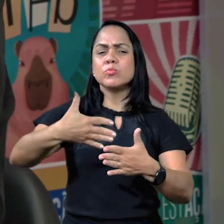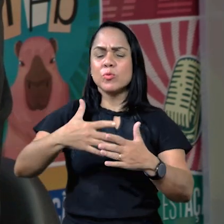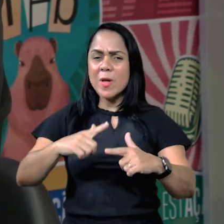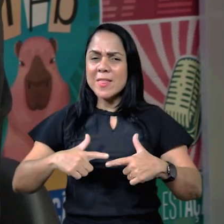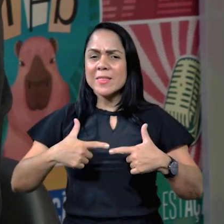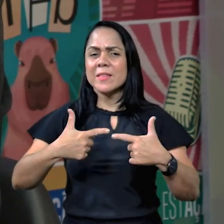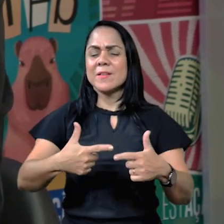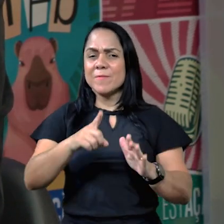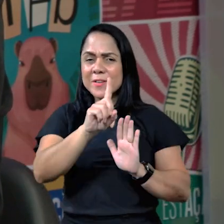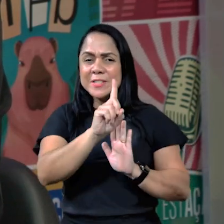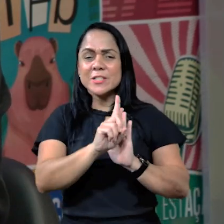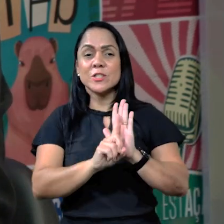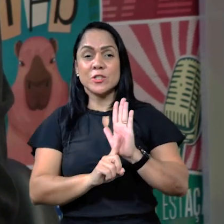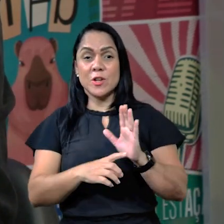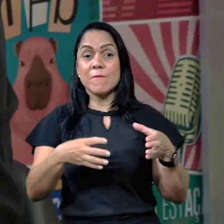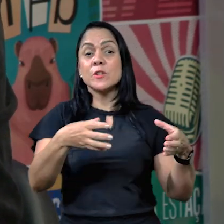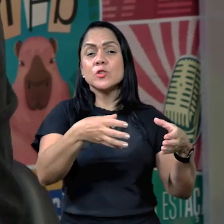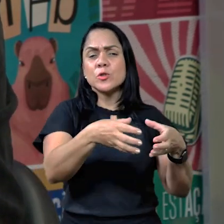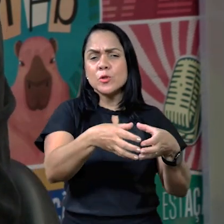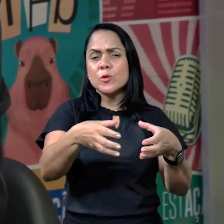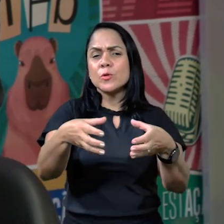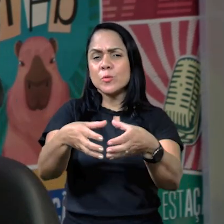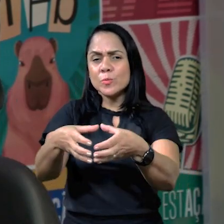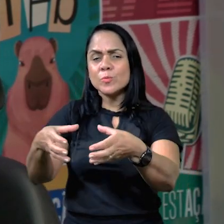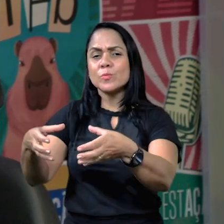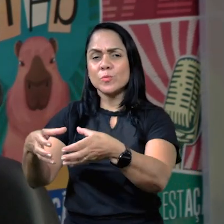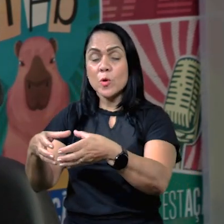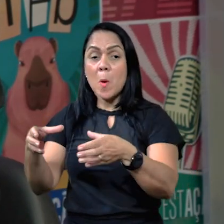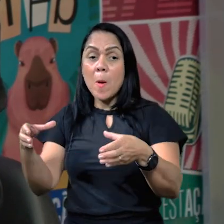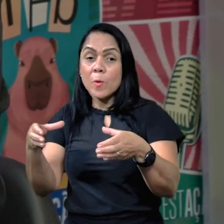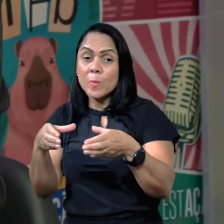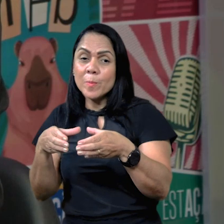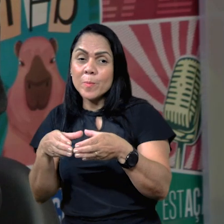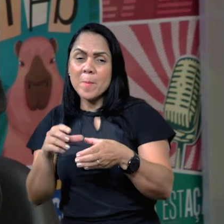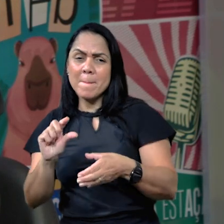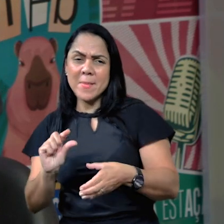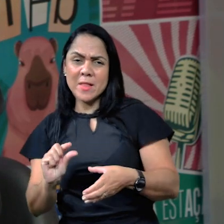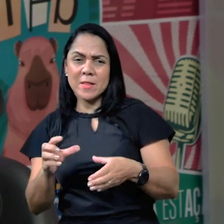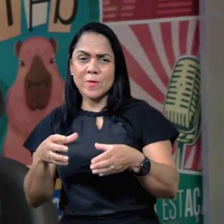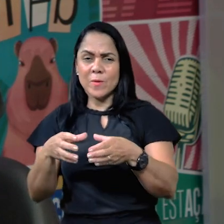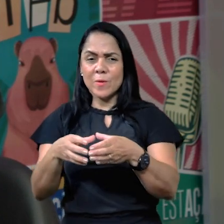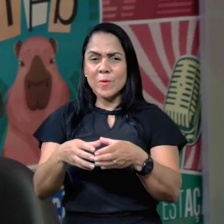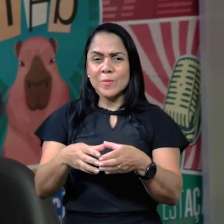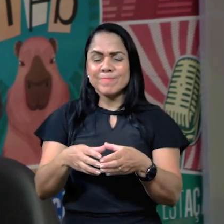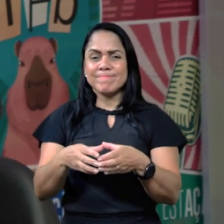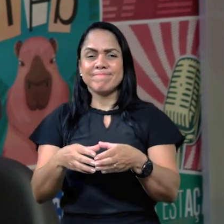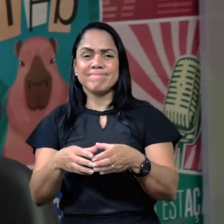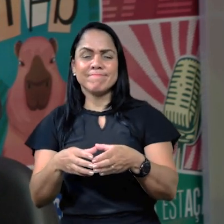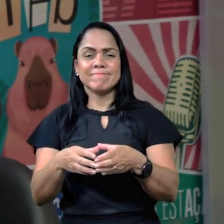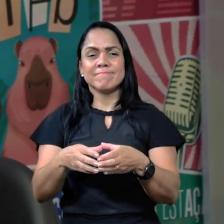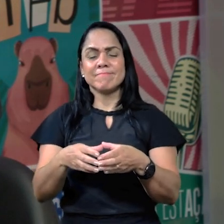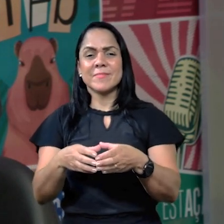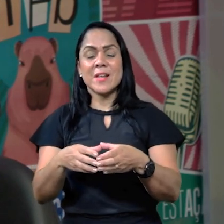de diversos grupos que minoritários, né? É, eu não diria